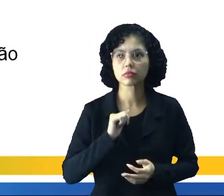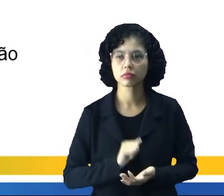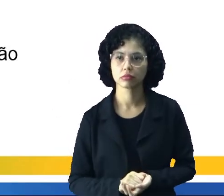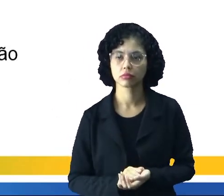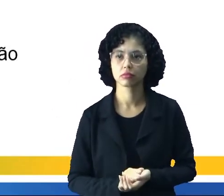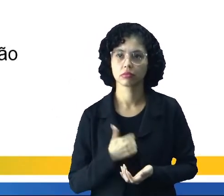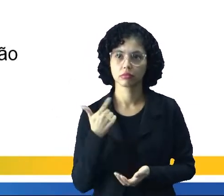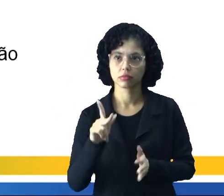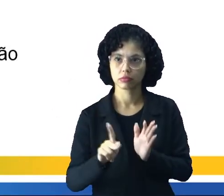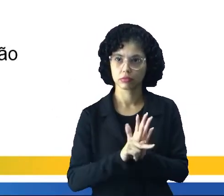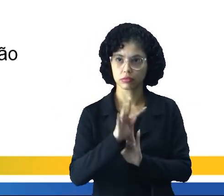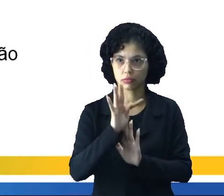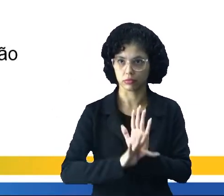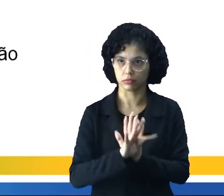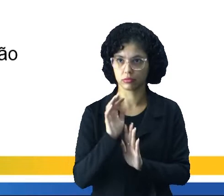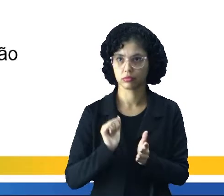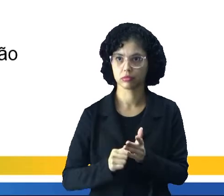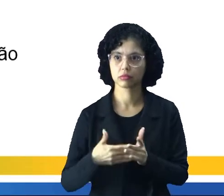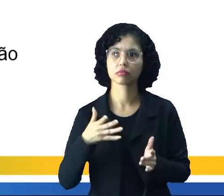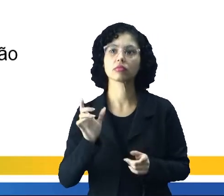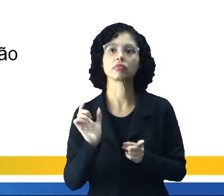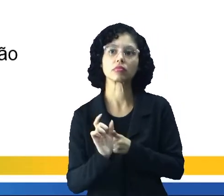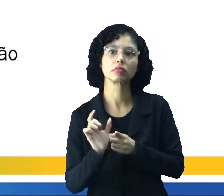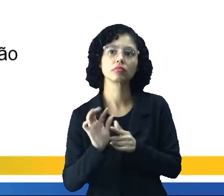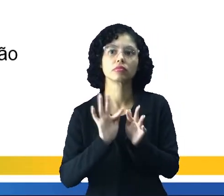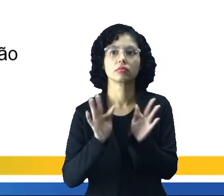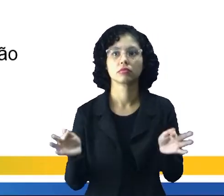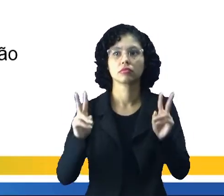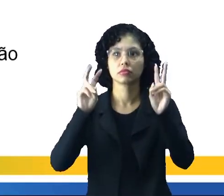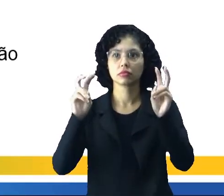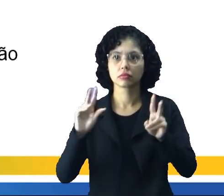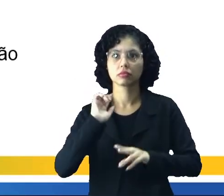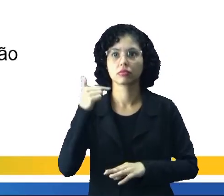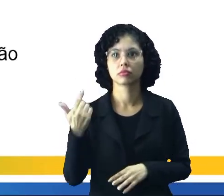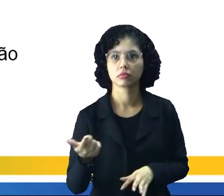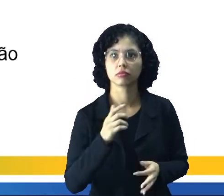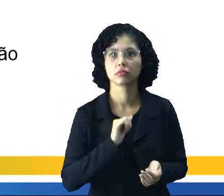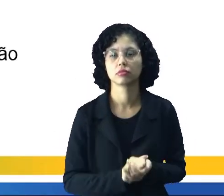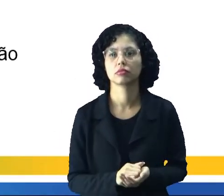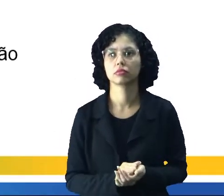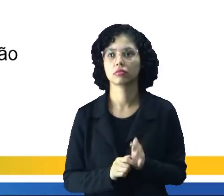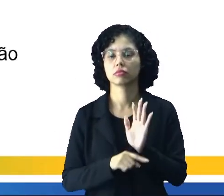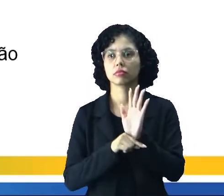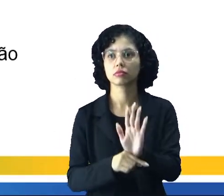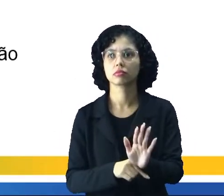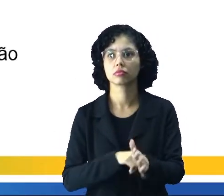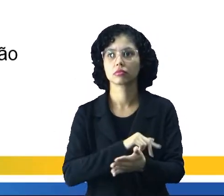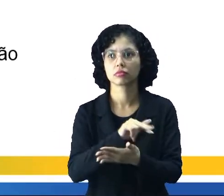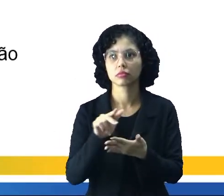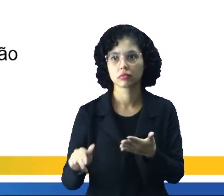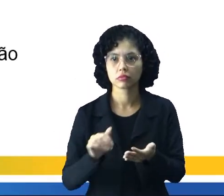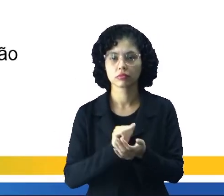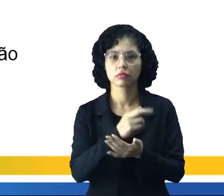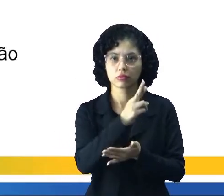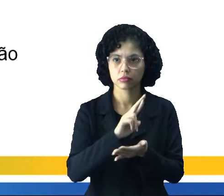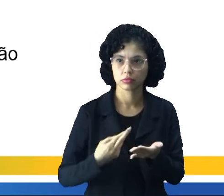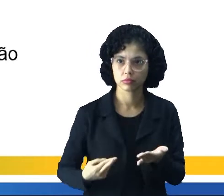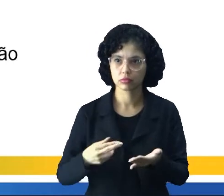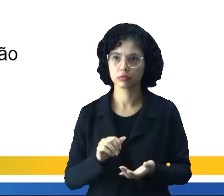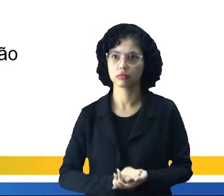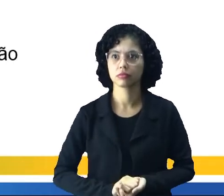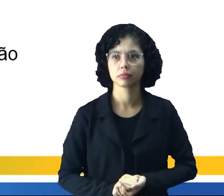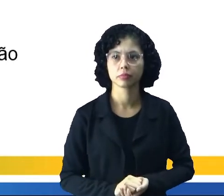caracterizar repetição em seu texto, muito embora palavras da frase temática e outros referentes apareçam várias vezes ao